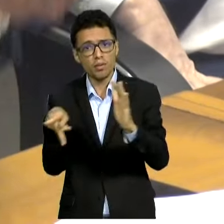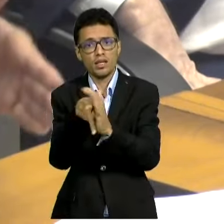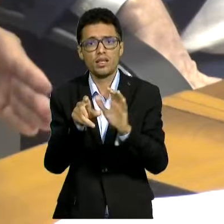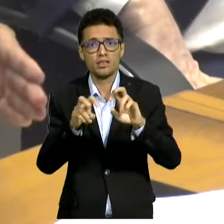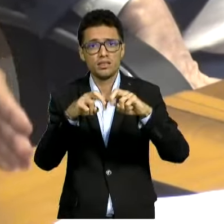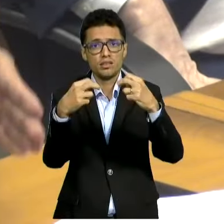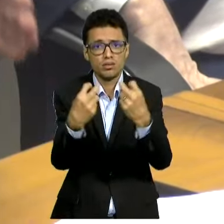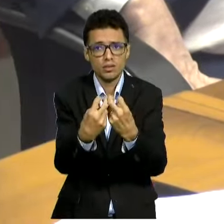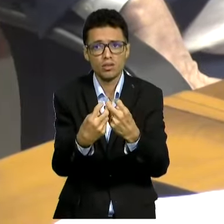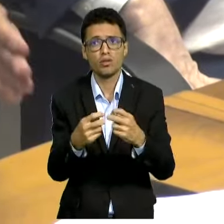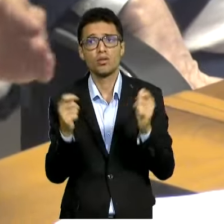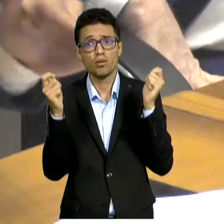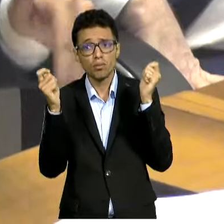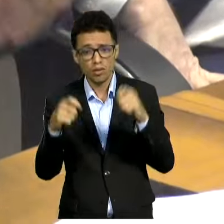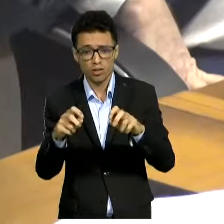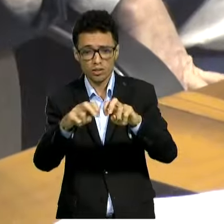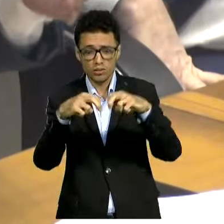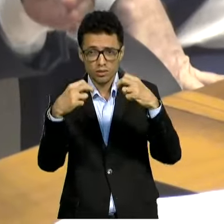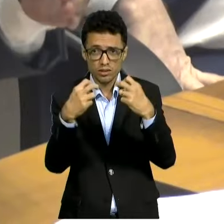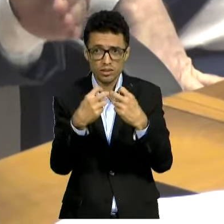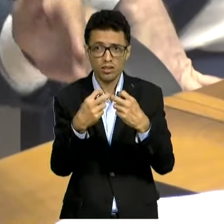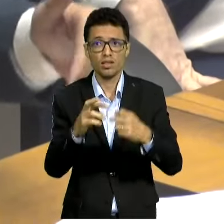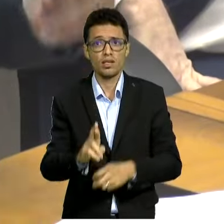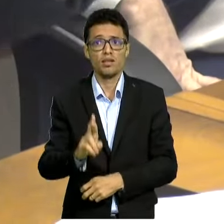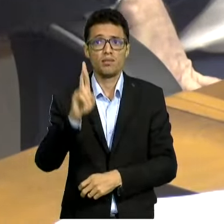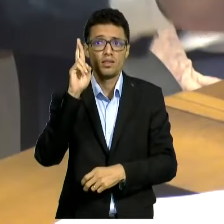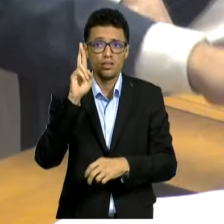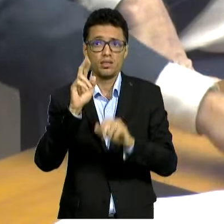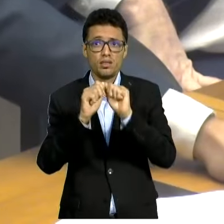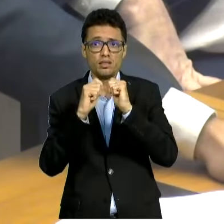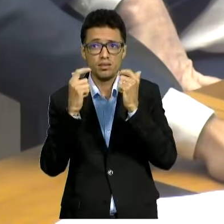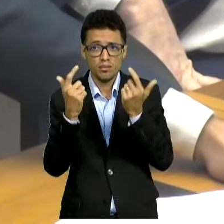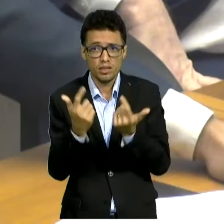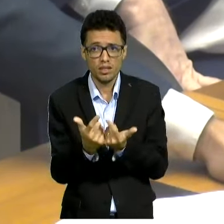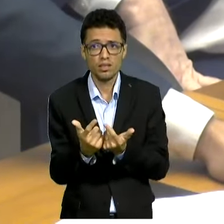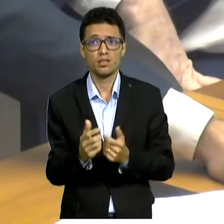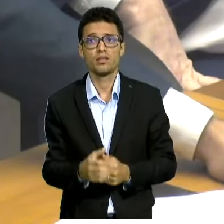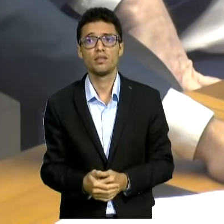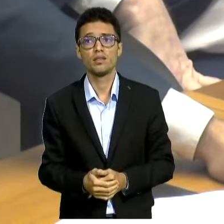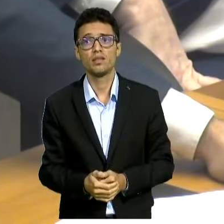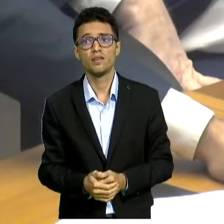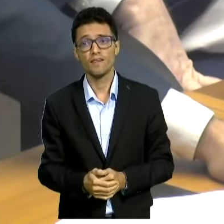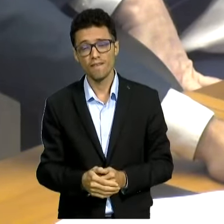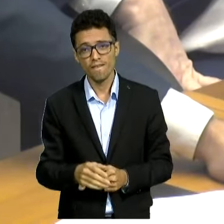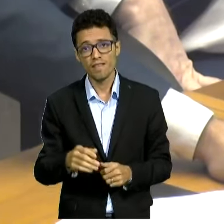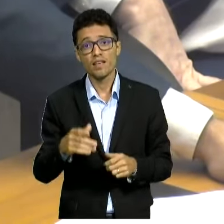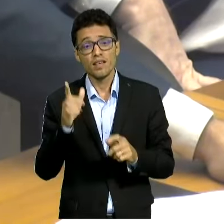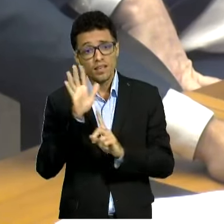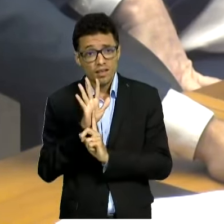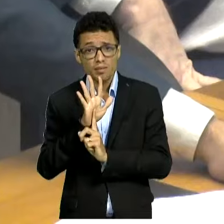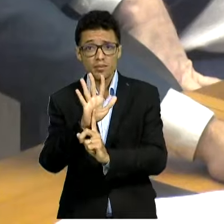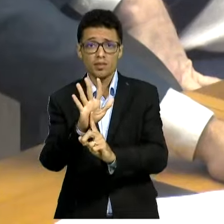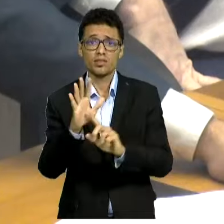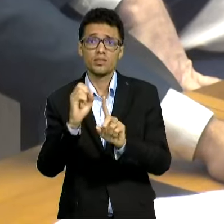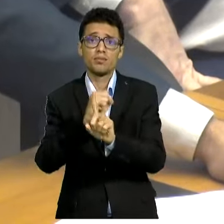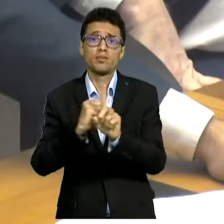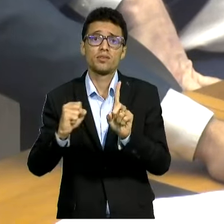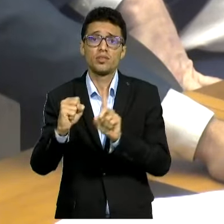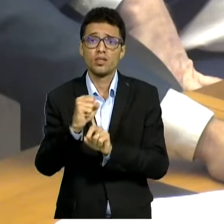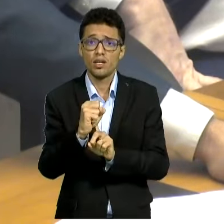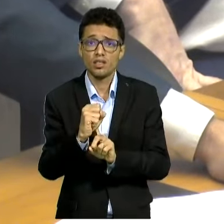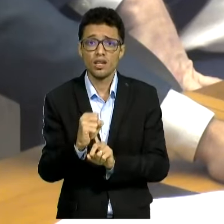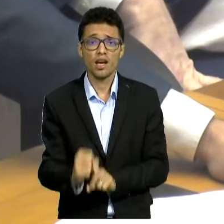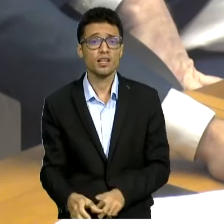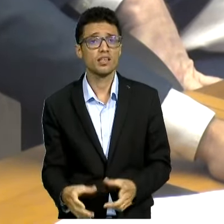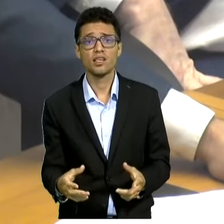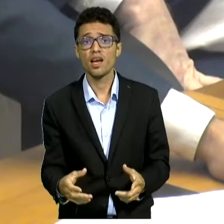comissão específica, dizer, representar a casa e, mais do que isso, dizer para a sociedade que não concorda